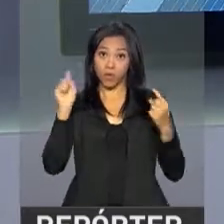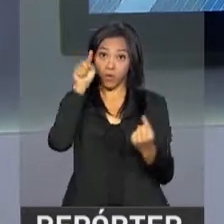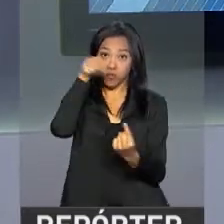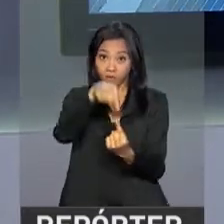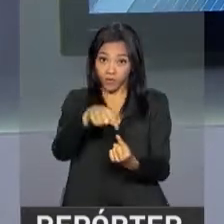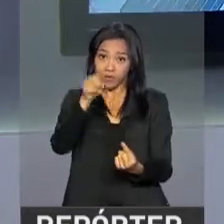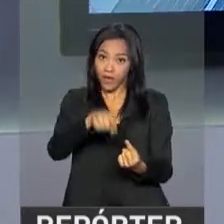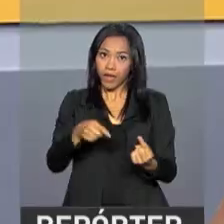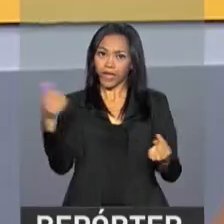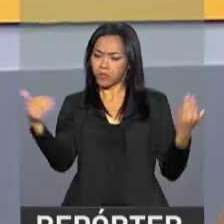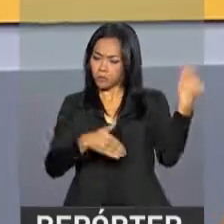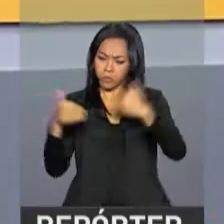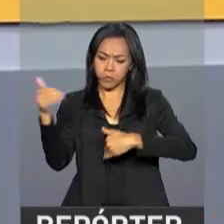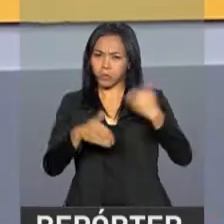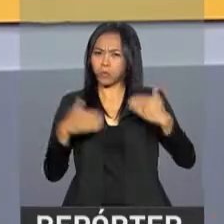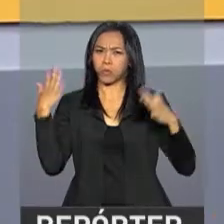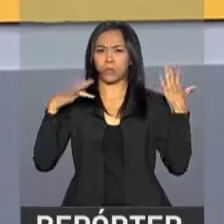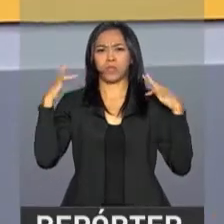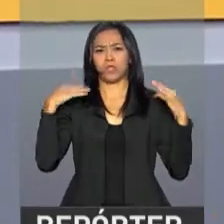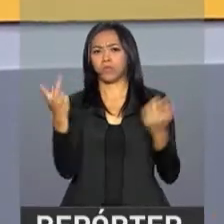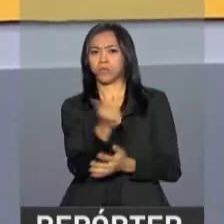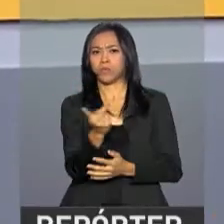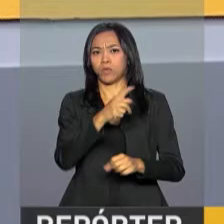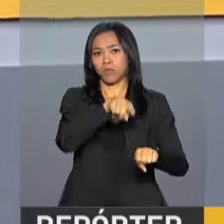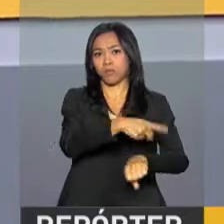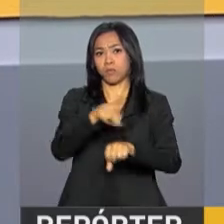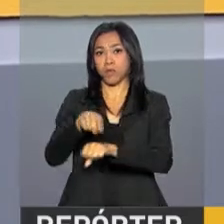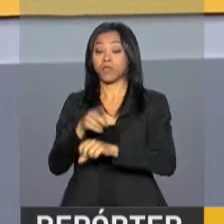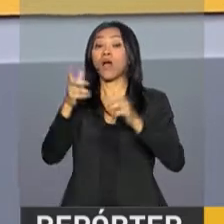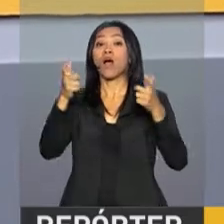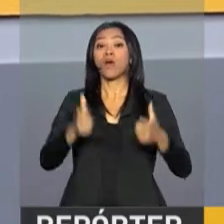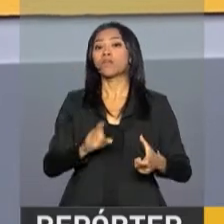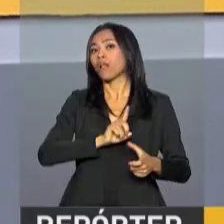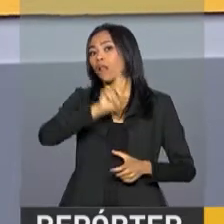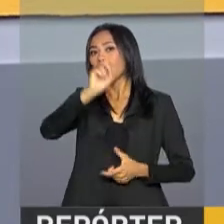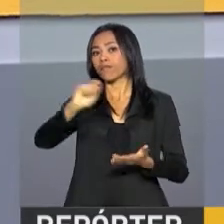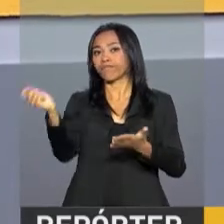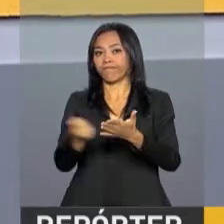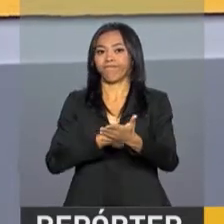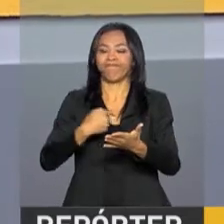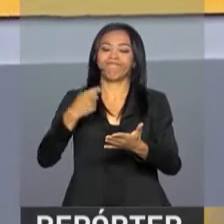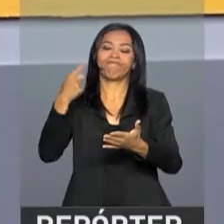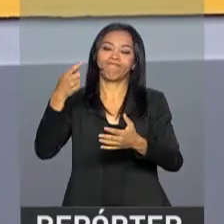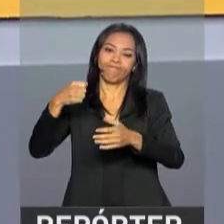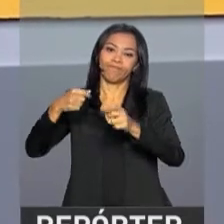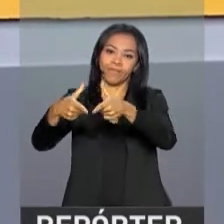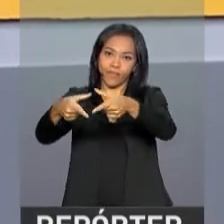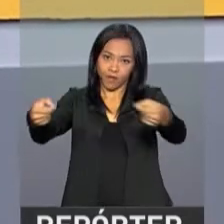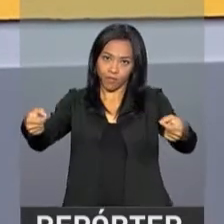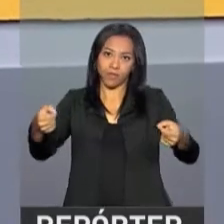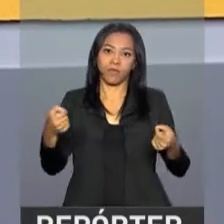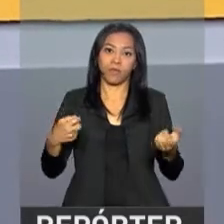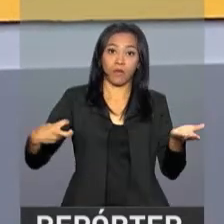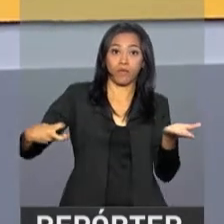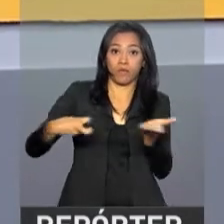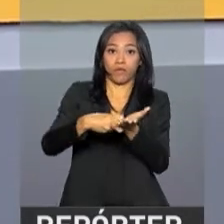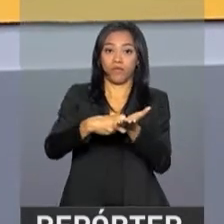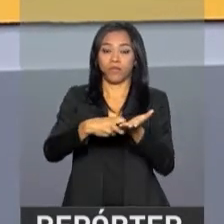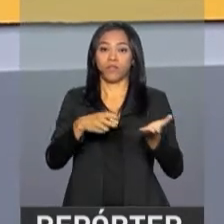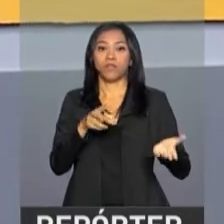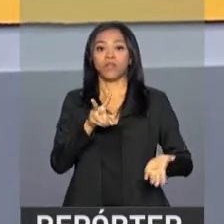bilateral o documento foi assinado em tóquio durante um evento para divulgar o visto eletrônico para os viajantes japoneses